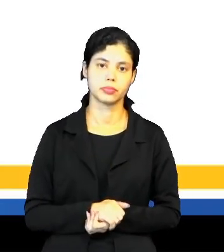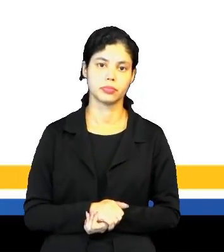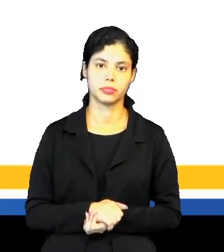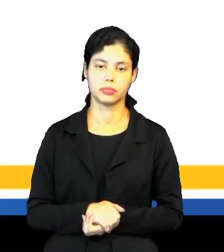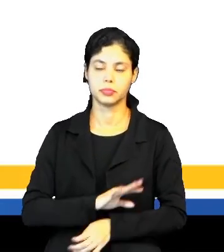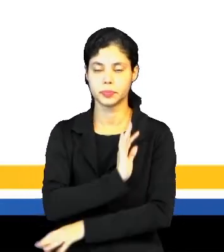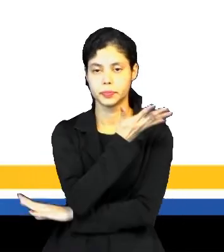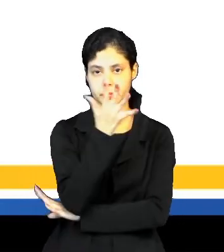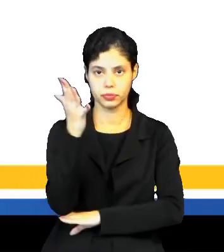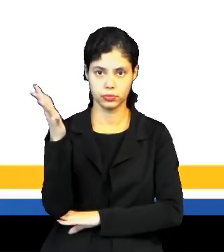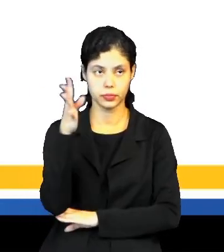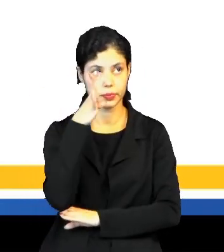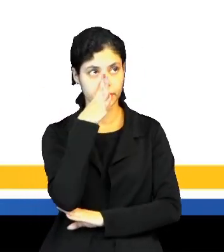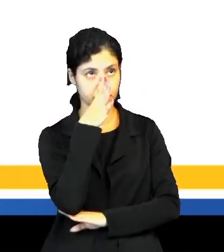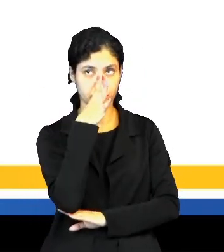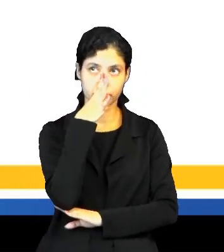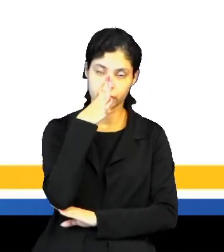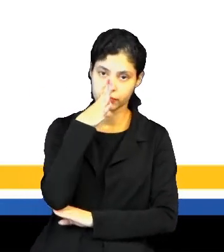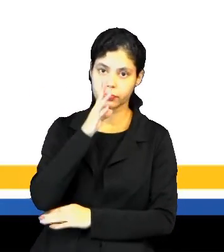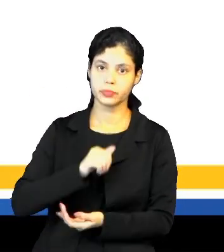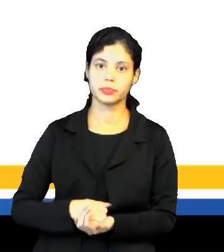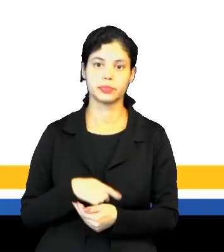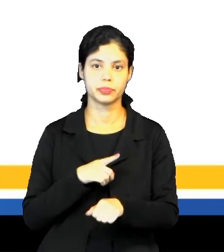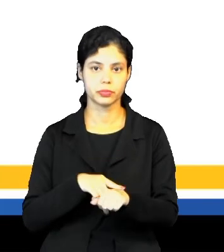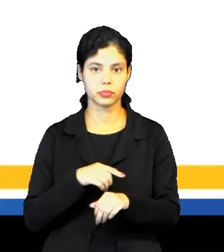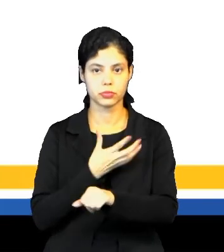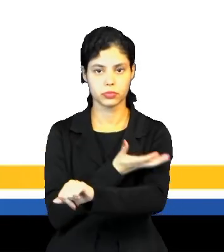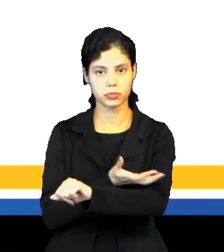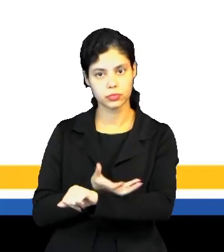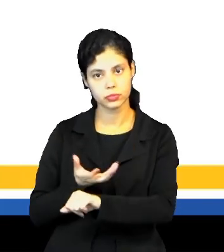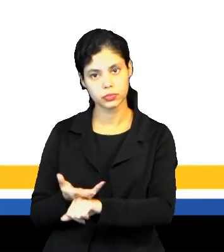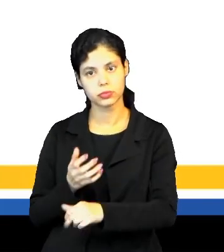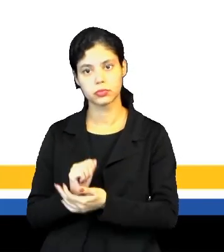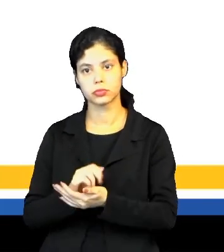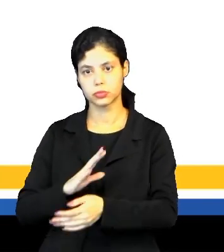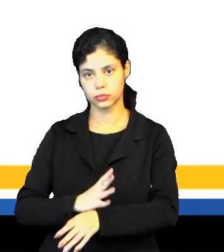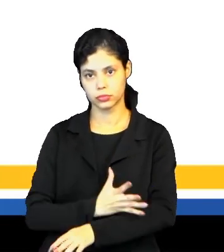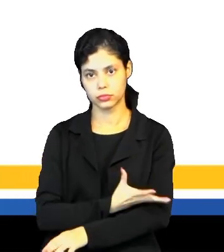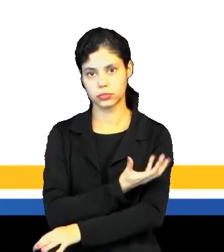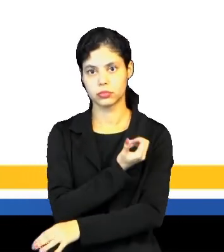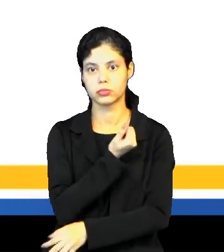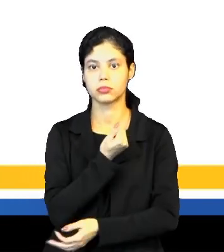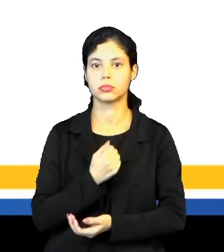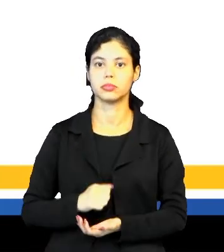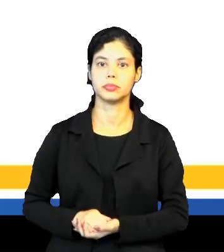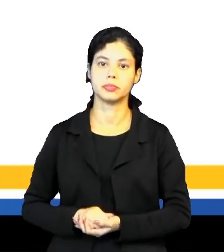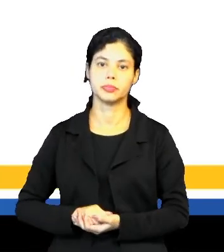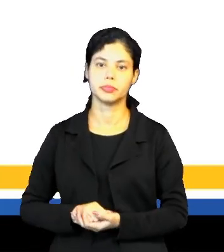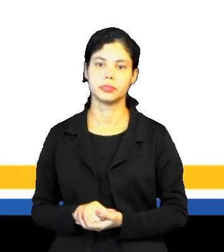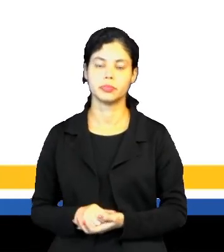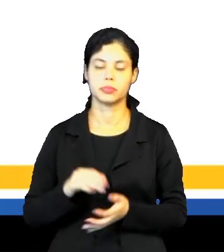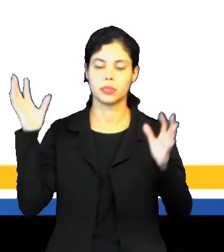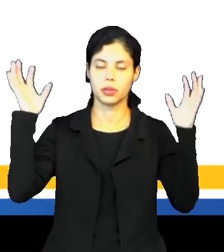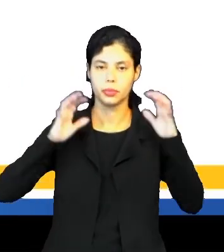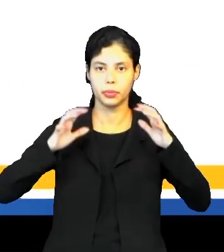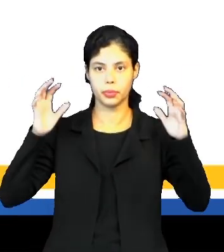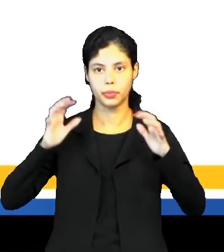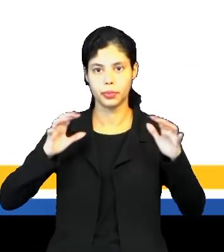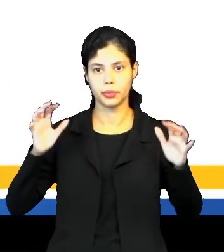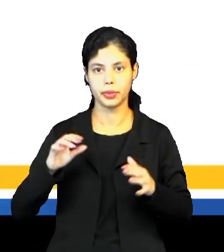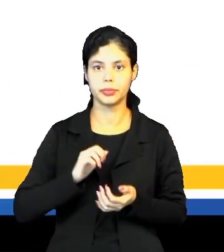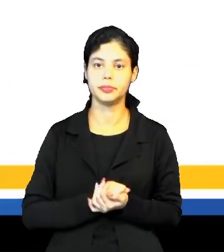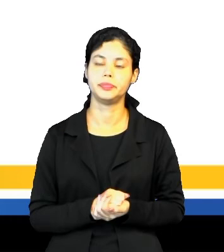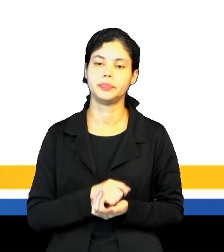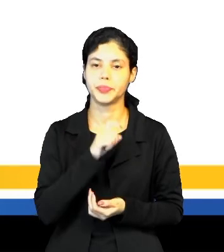fenômenos naturais, que significa o tempo de plantar, o tempo da colheita, o tempo de chuvas, o tempo